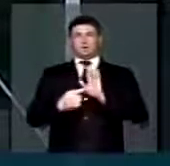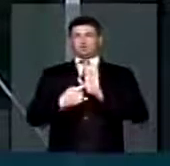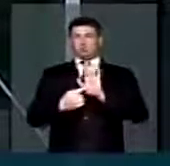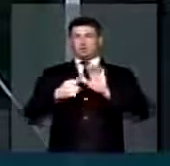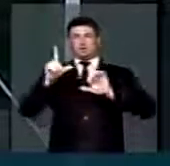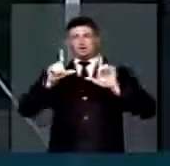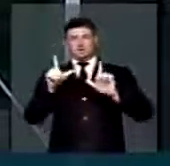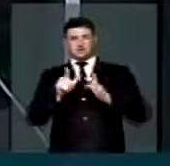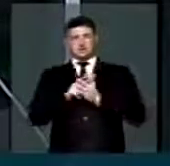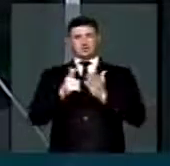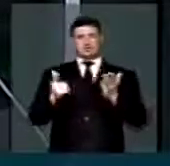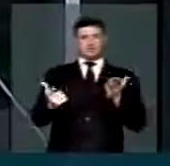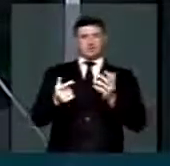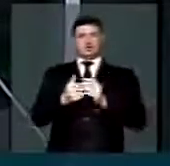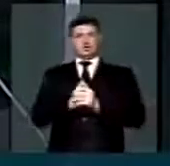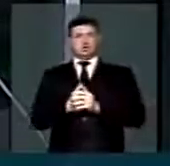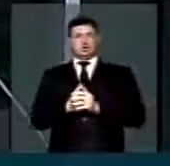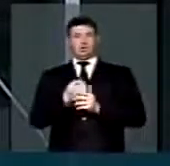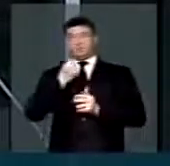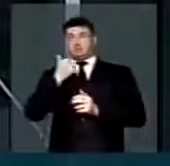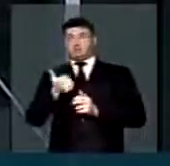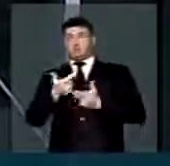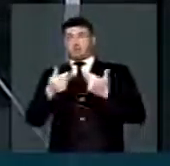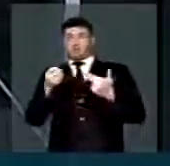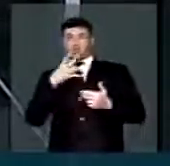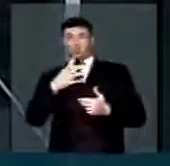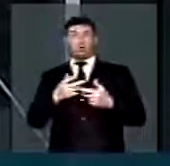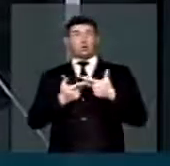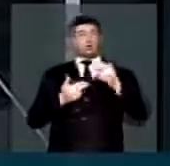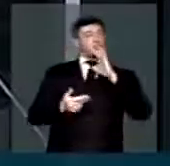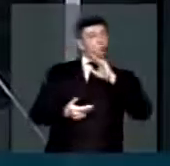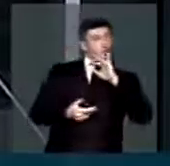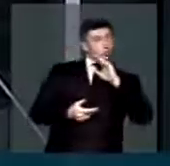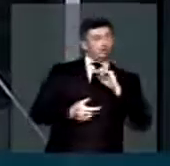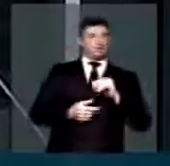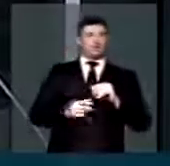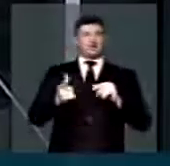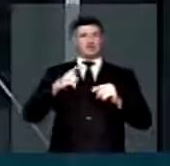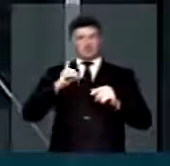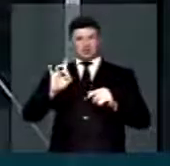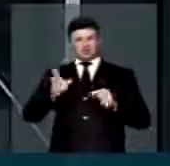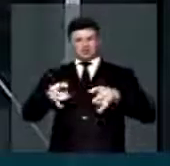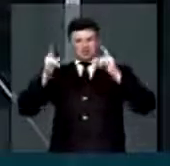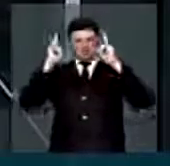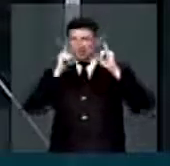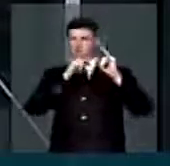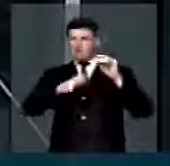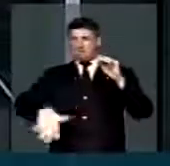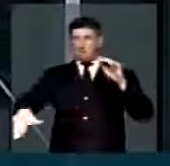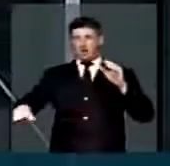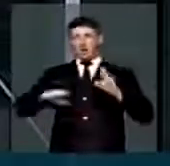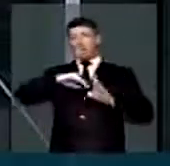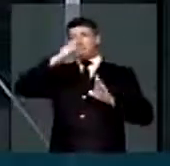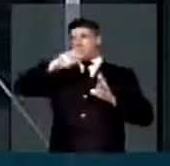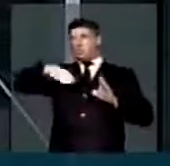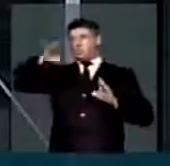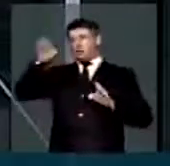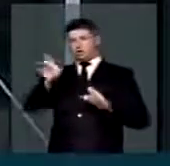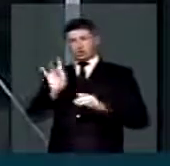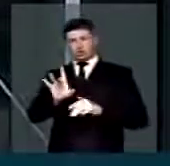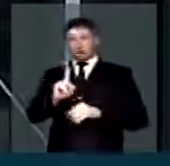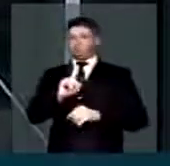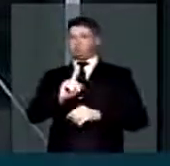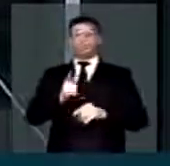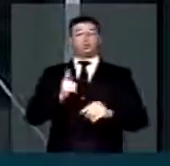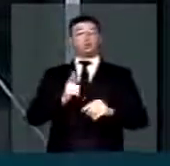manchetes, no bem, no mal. O Rio de Janeiro não é só prédio, mar, montanhas. O